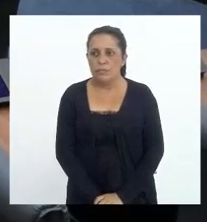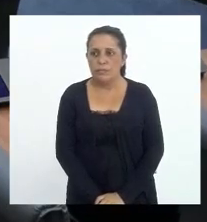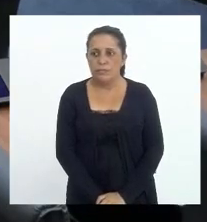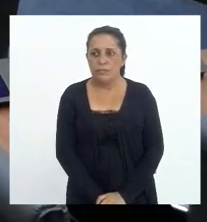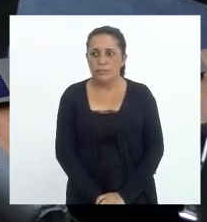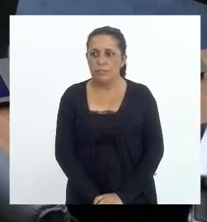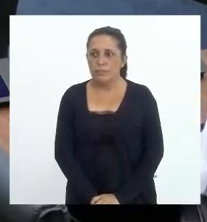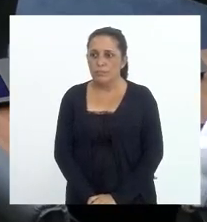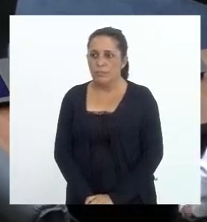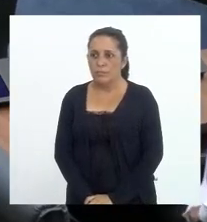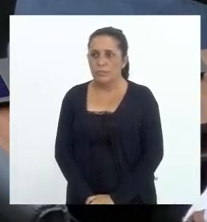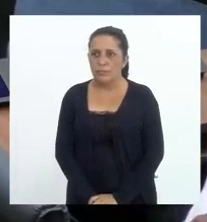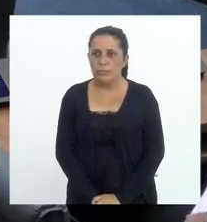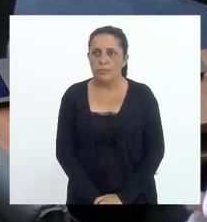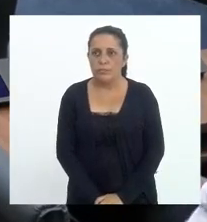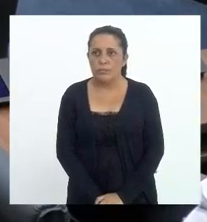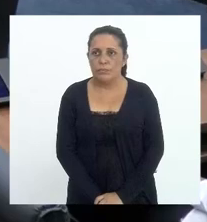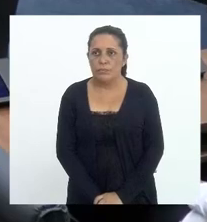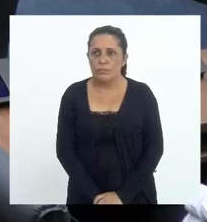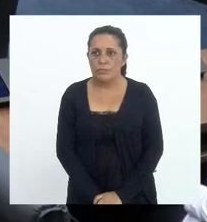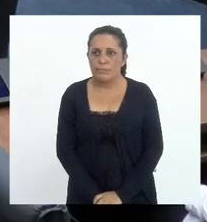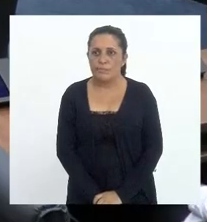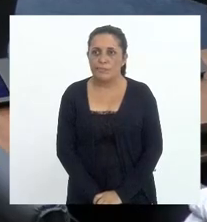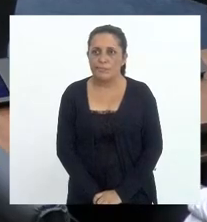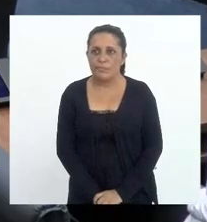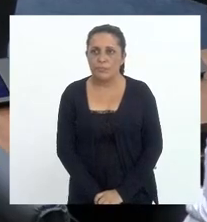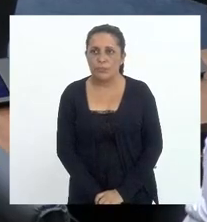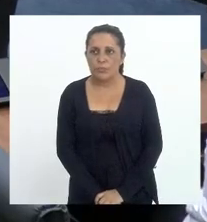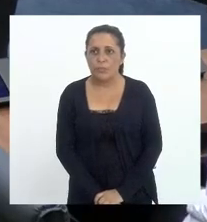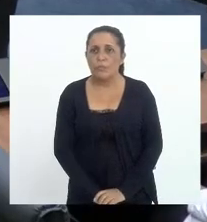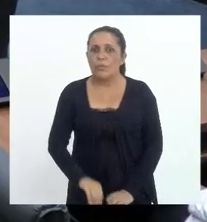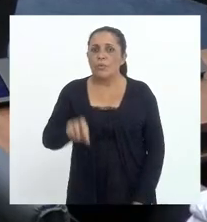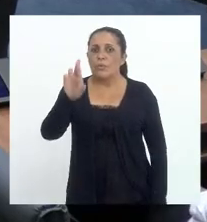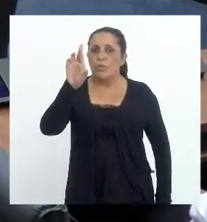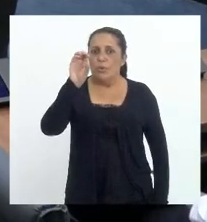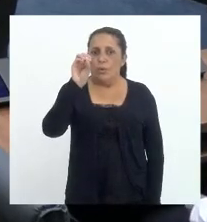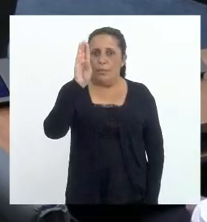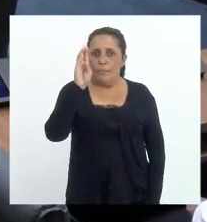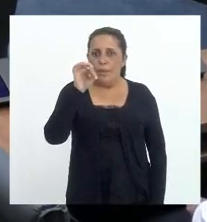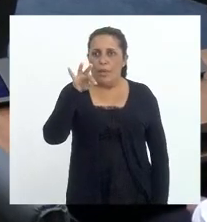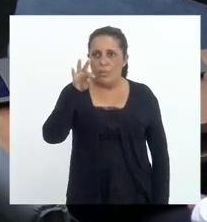Está aberto. Tá. Bem, o senhor Alberto Carlos,